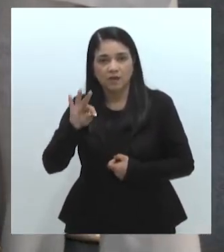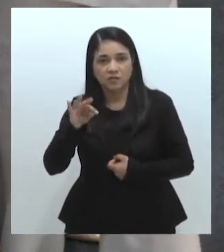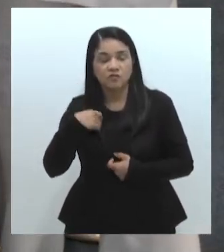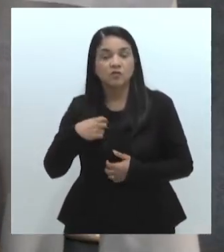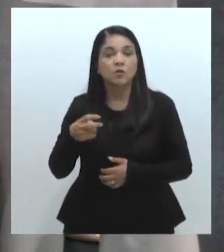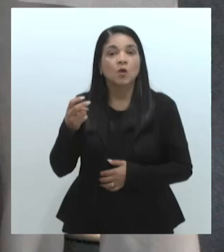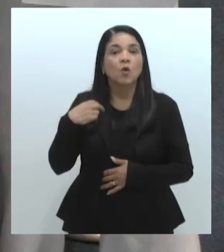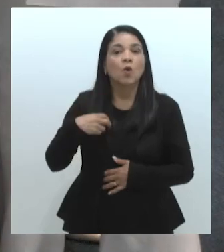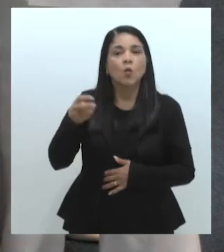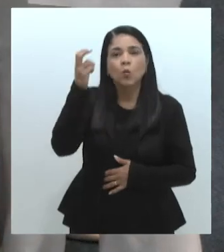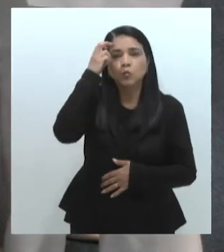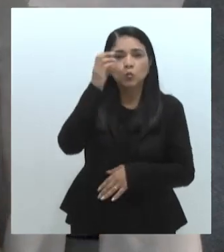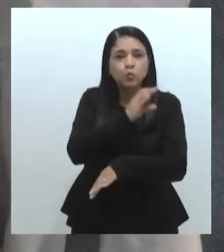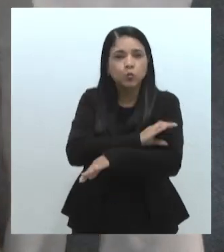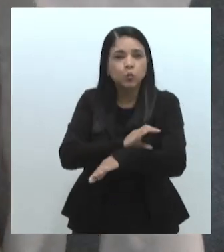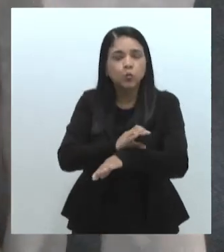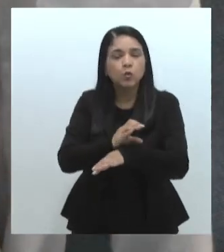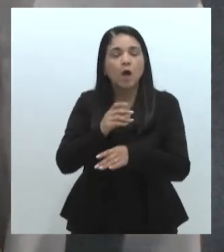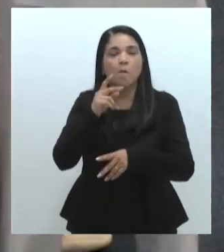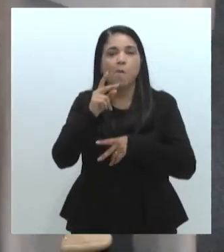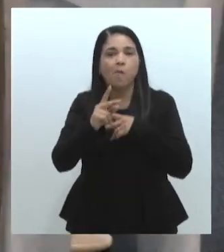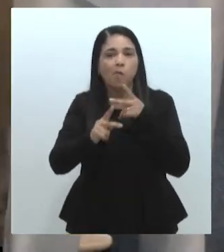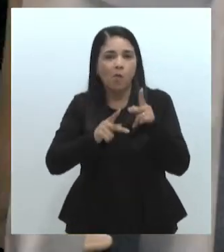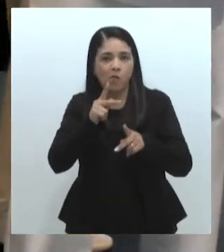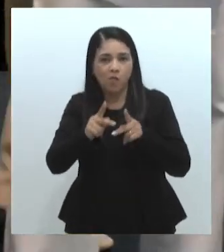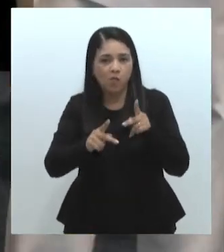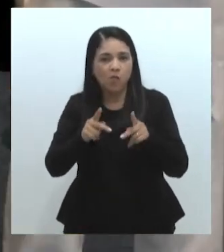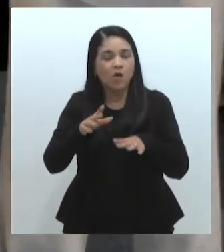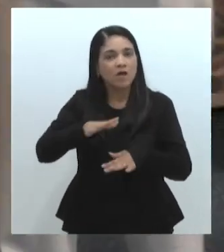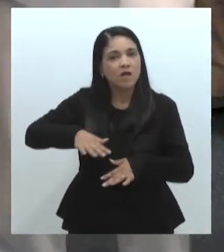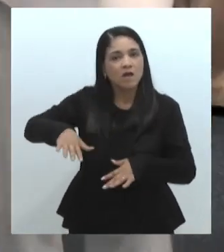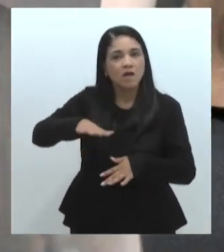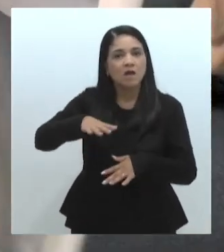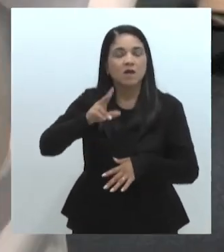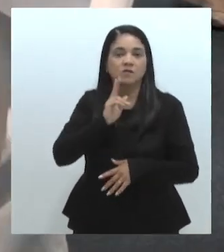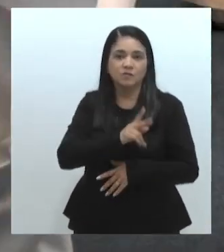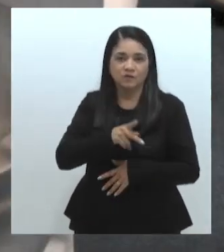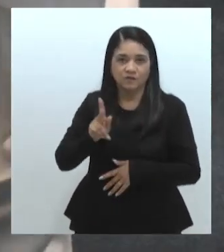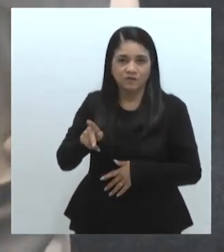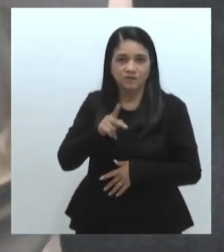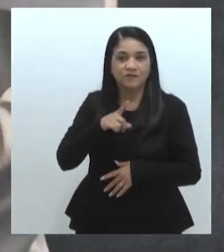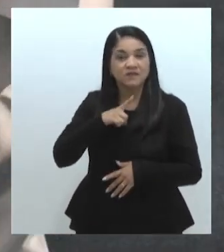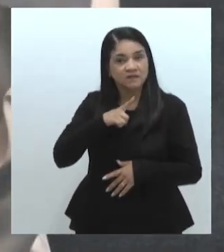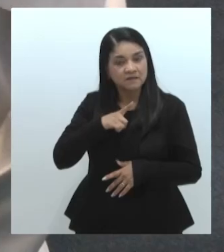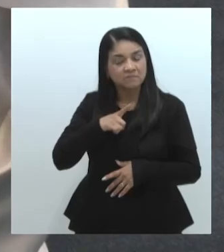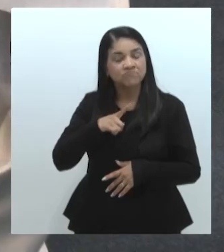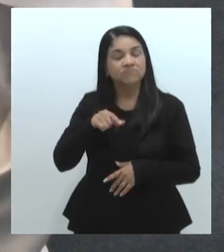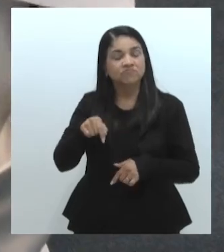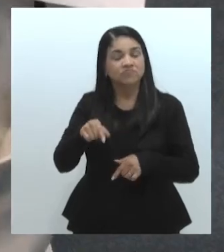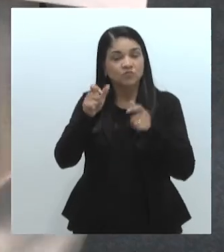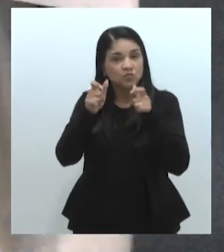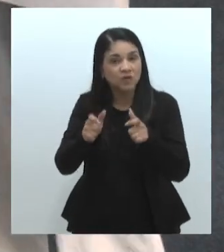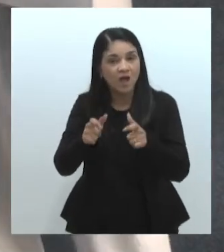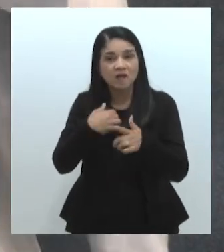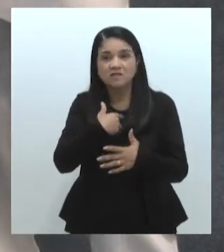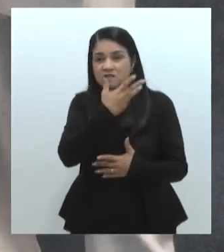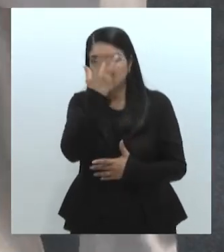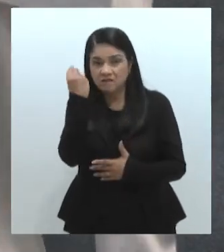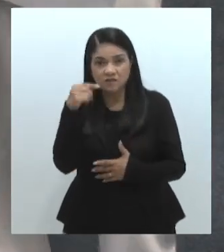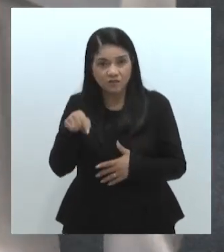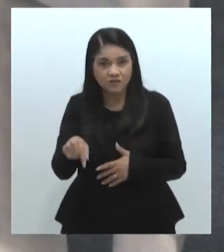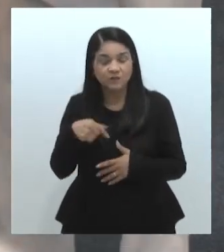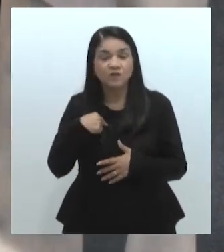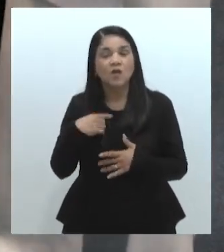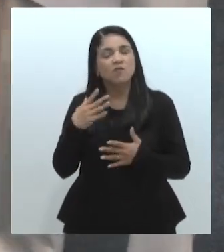dos mestres que ali regem aqueles territórios, é falar, inclusive, de terras esquecidas. Então, eu saúdo muito